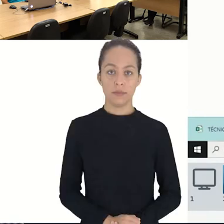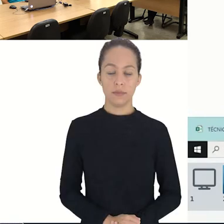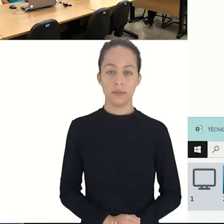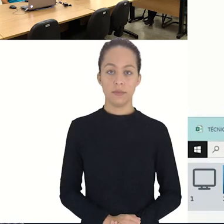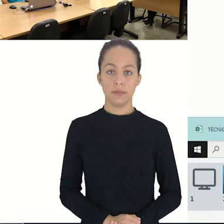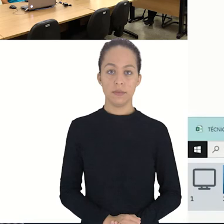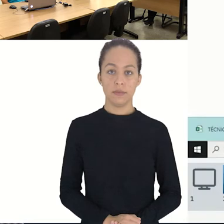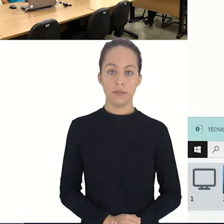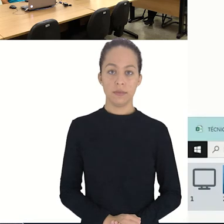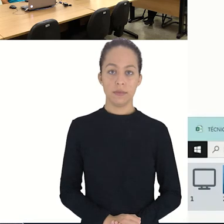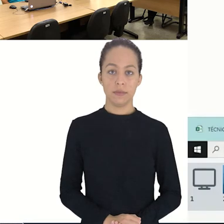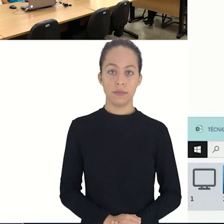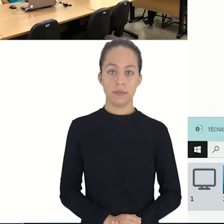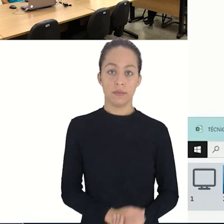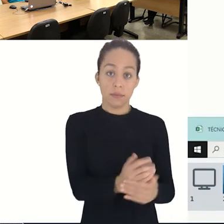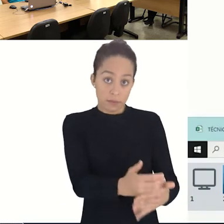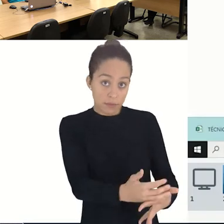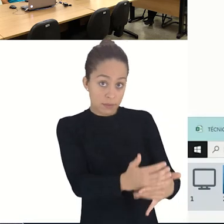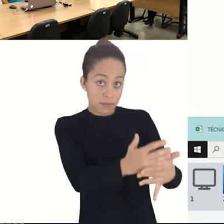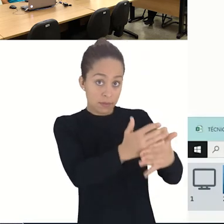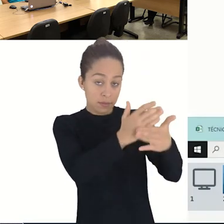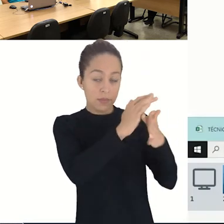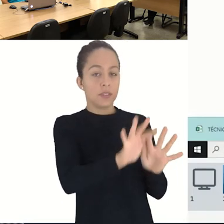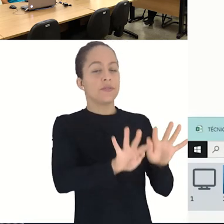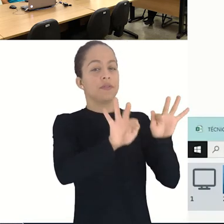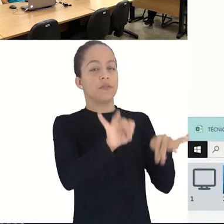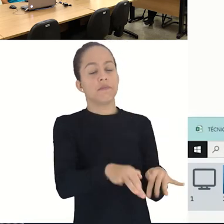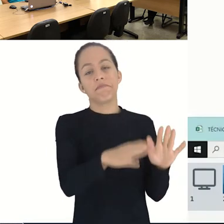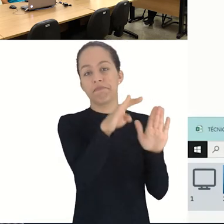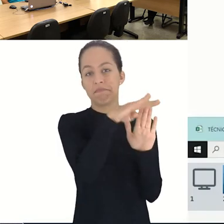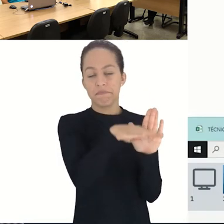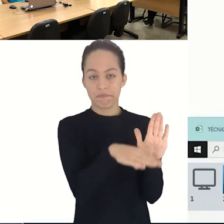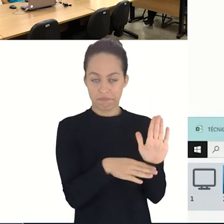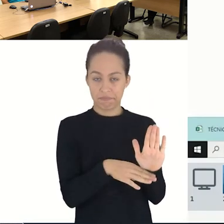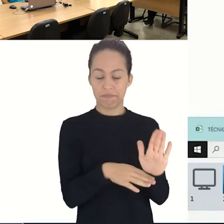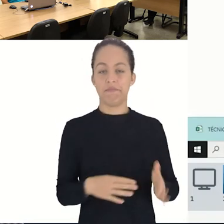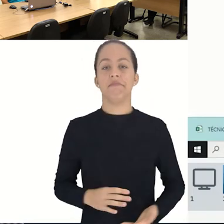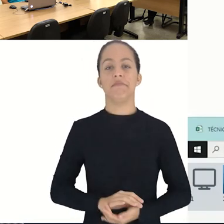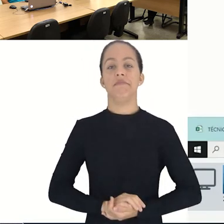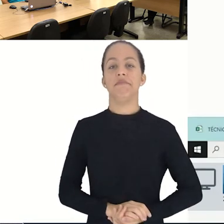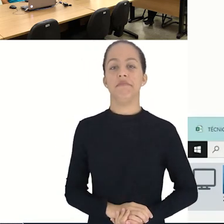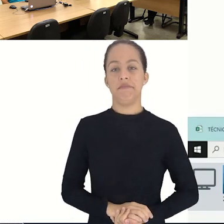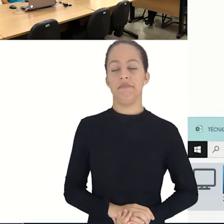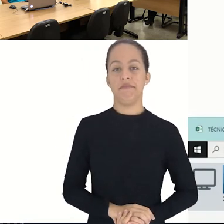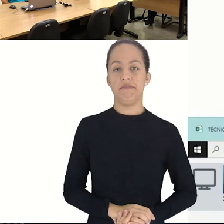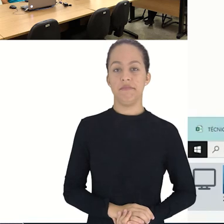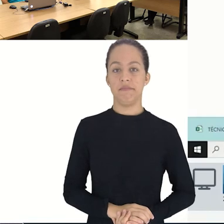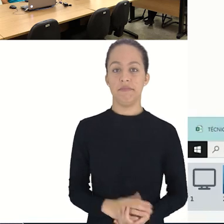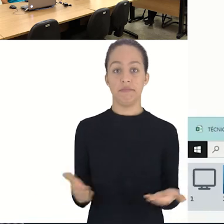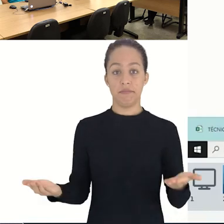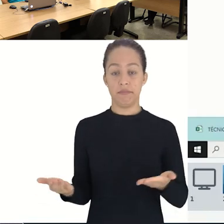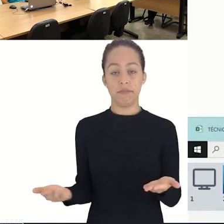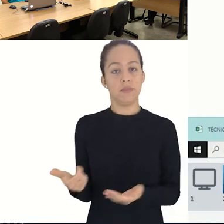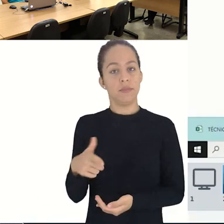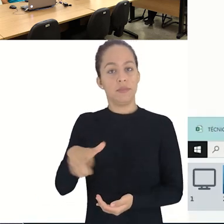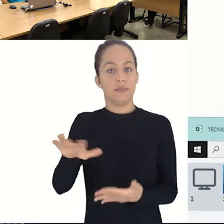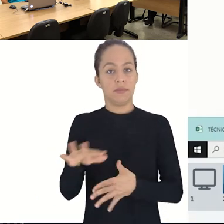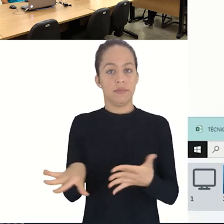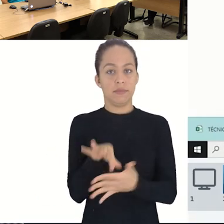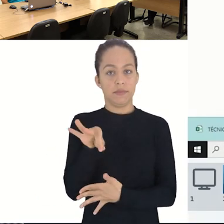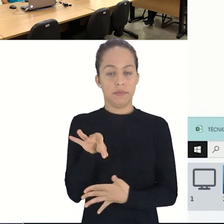E aí Nós já estamos nos aproximando do final da lista chegamos ao final da lista em